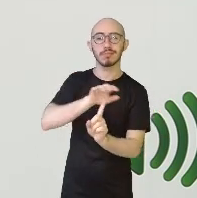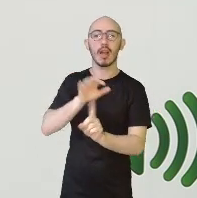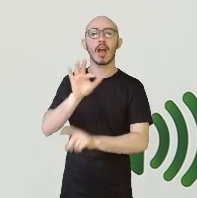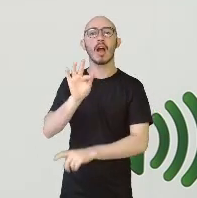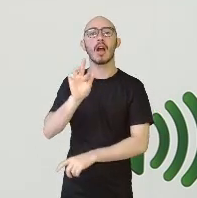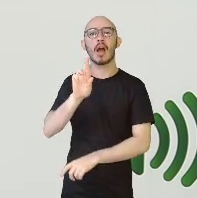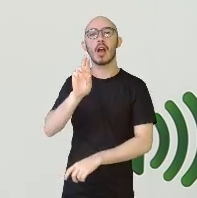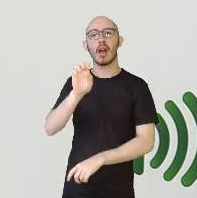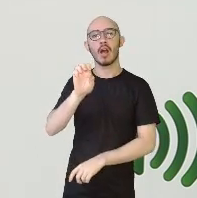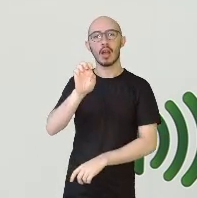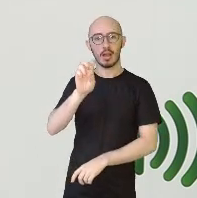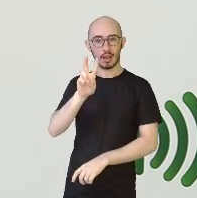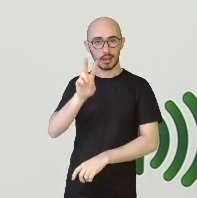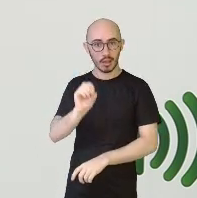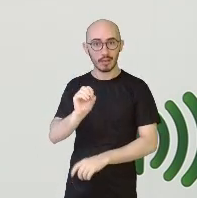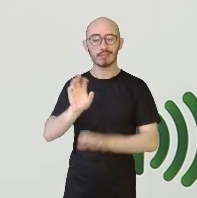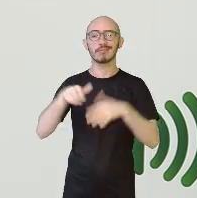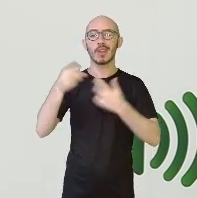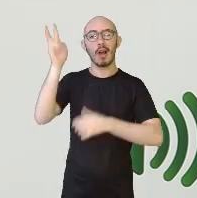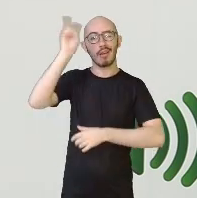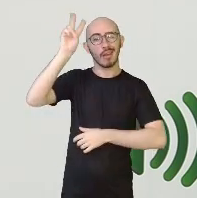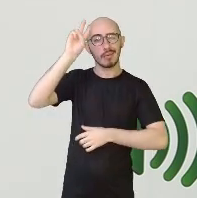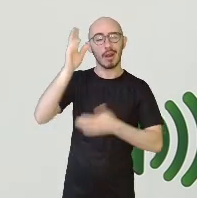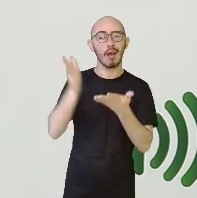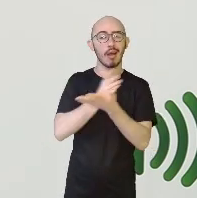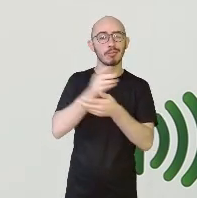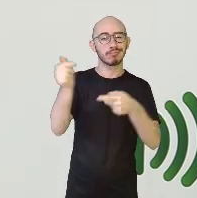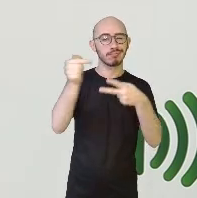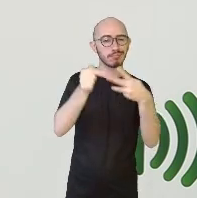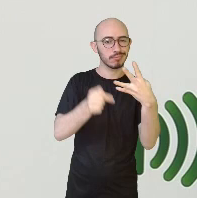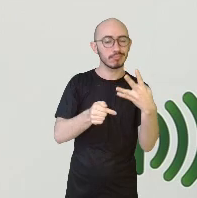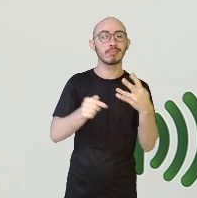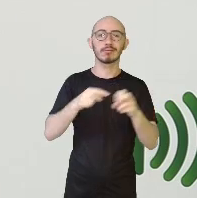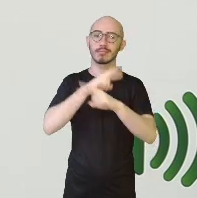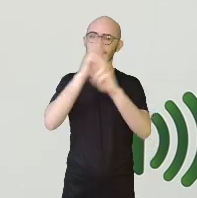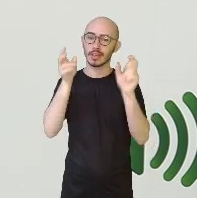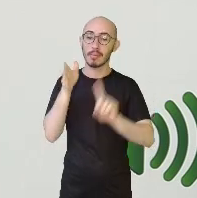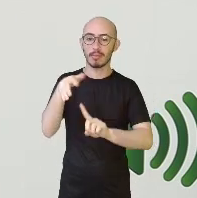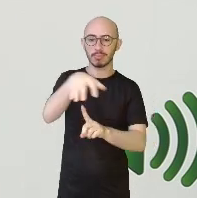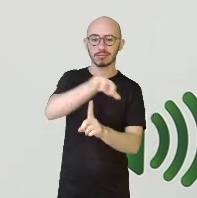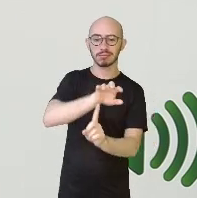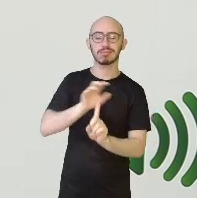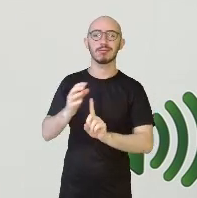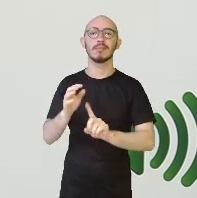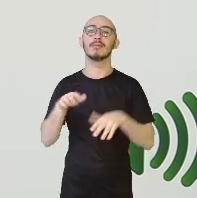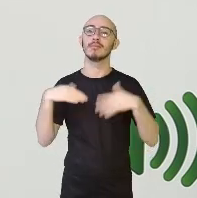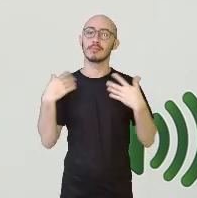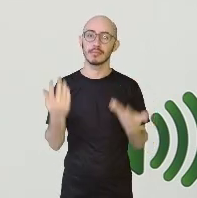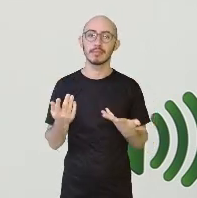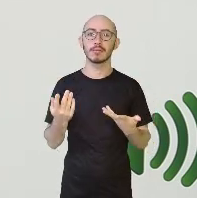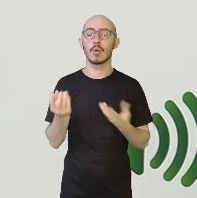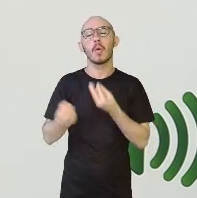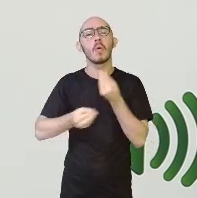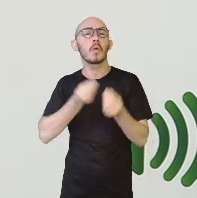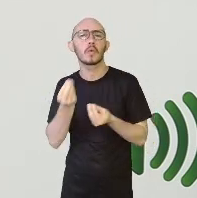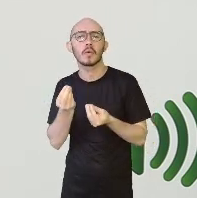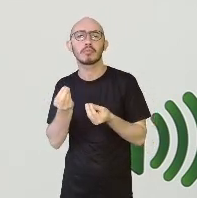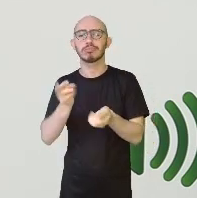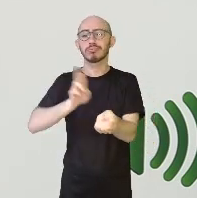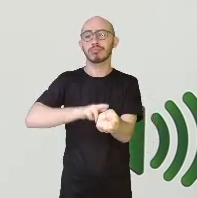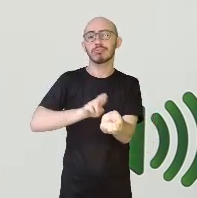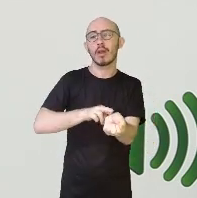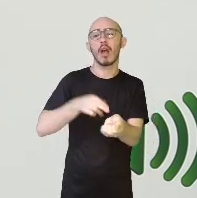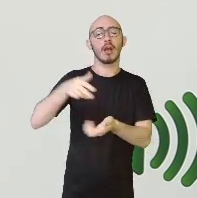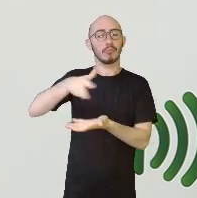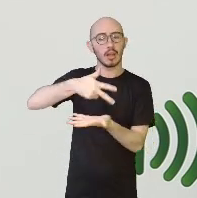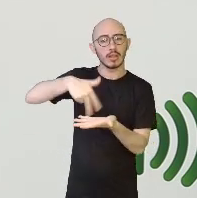iremos relembrar algumas coisas com relação ao frevo e relacionar esse ritmo, essa